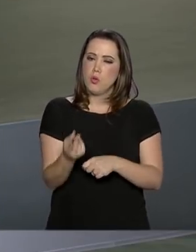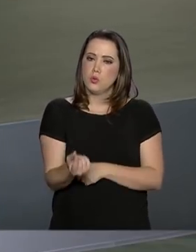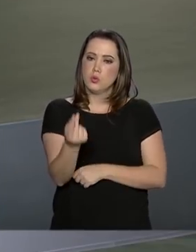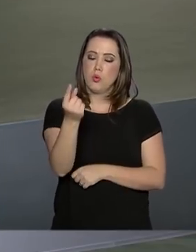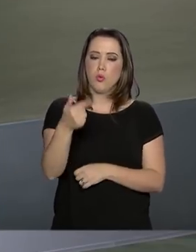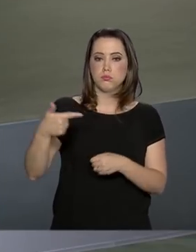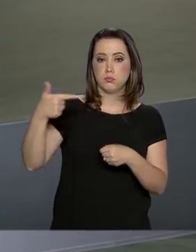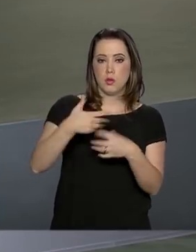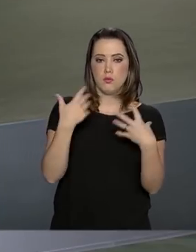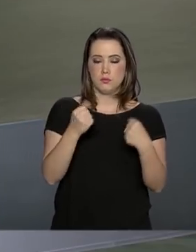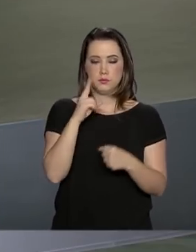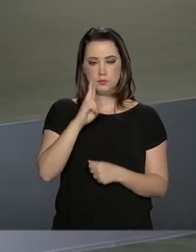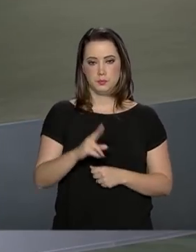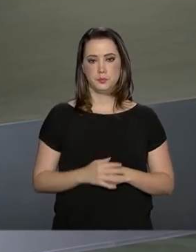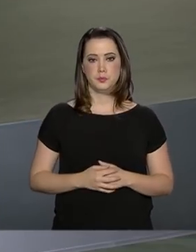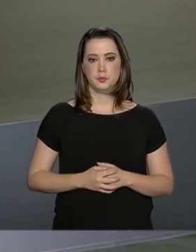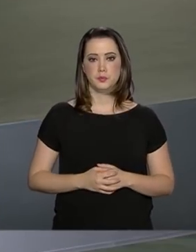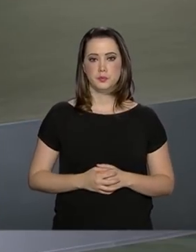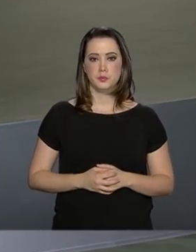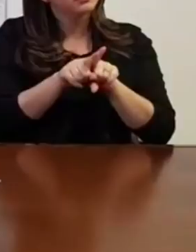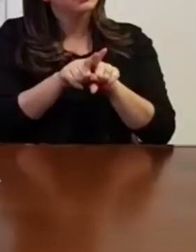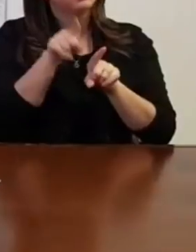da bomba. Vamos acompanhar.